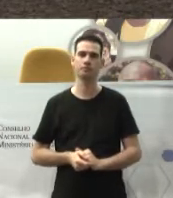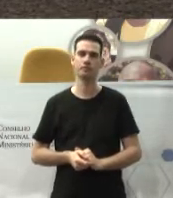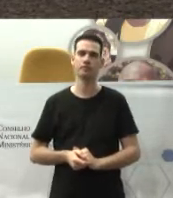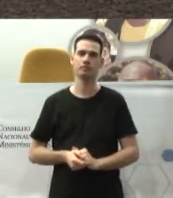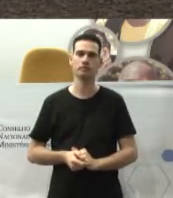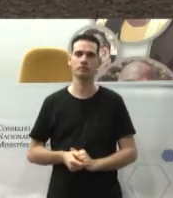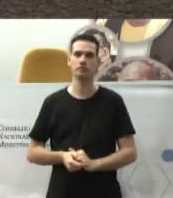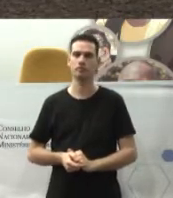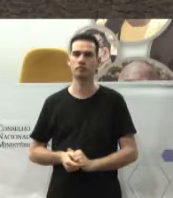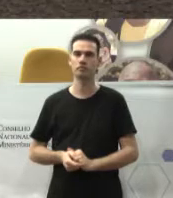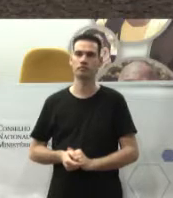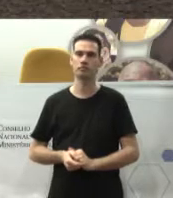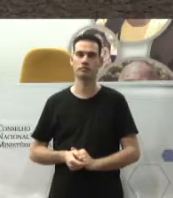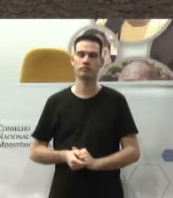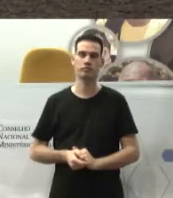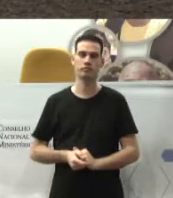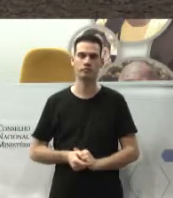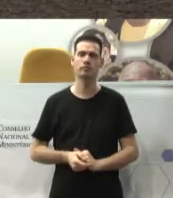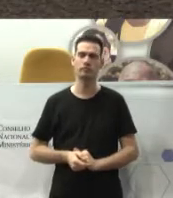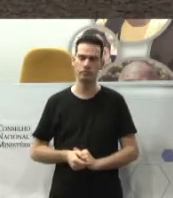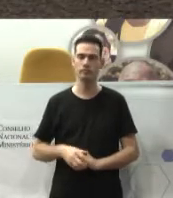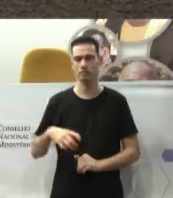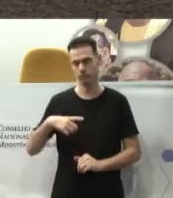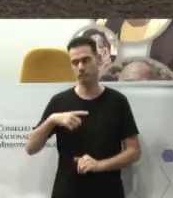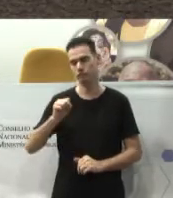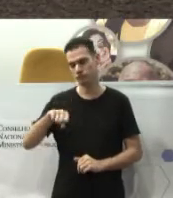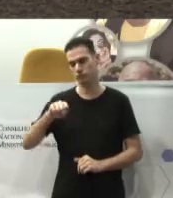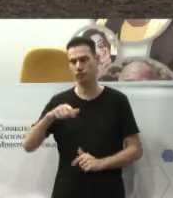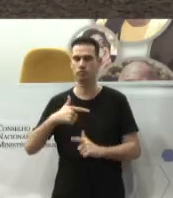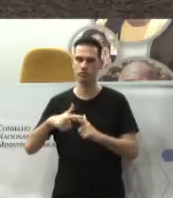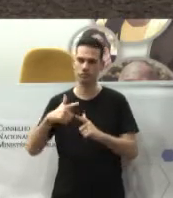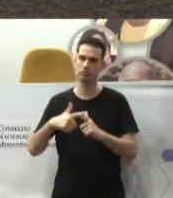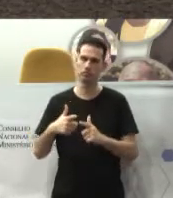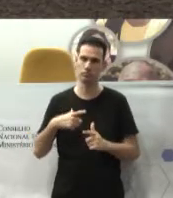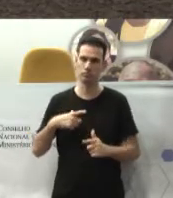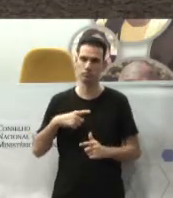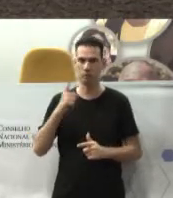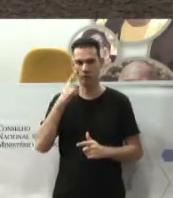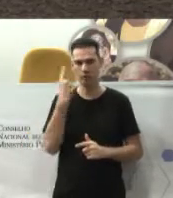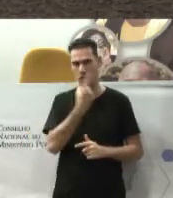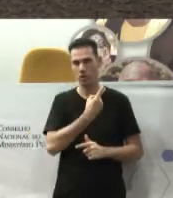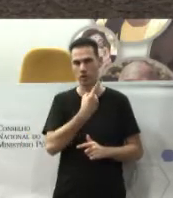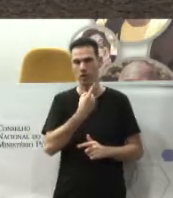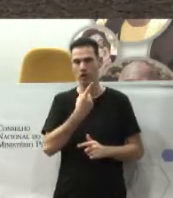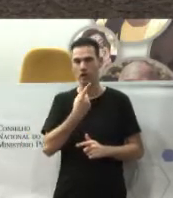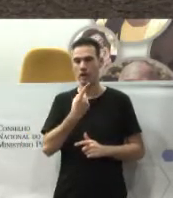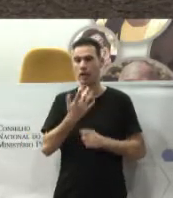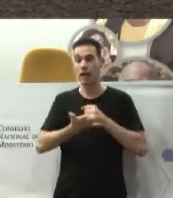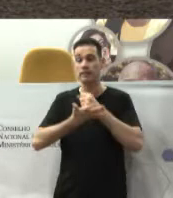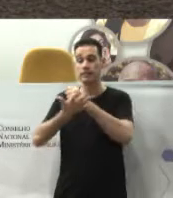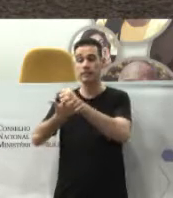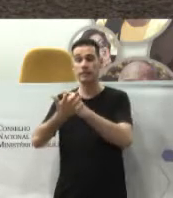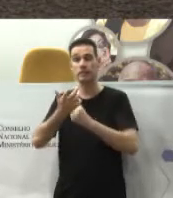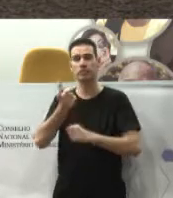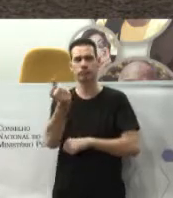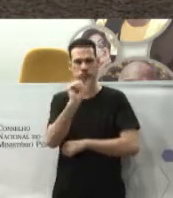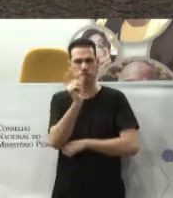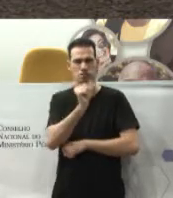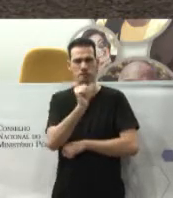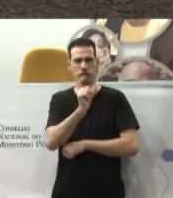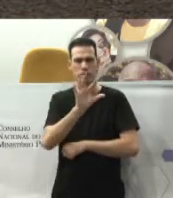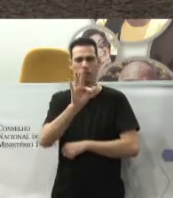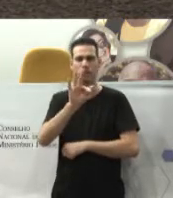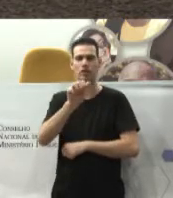Então, há sim problemas. O caso, agora, olha só o caso da assistência farmacêutica. O caso da assistência farmacêutica